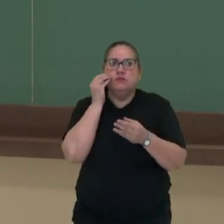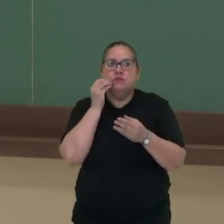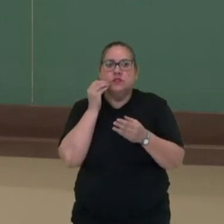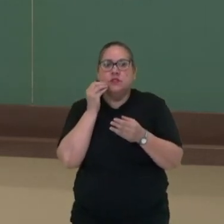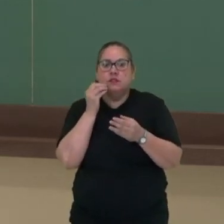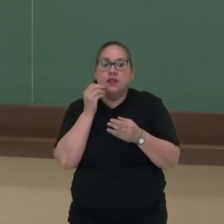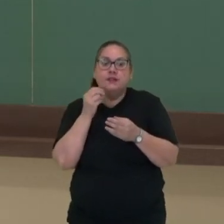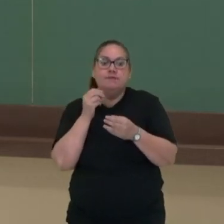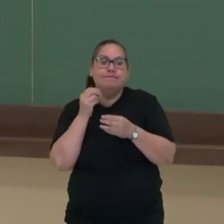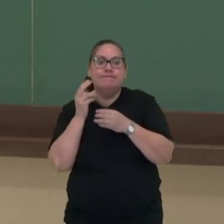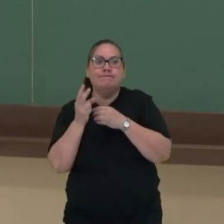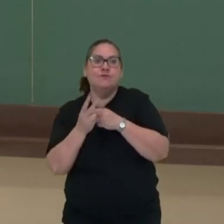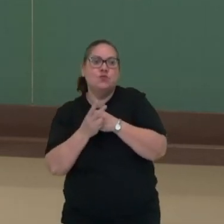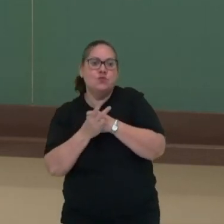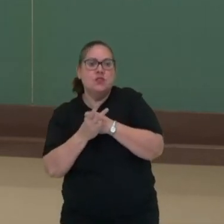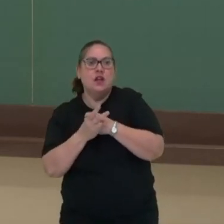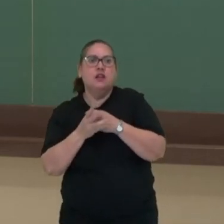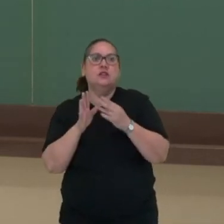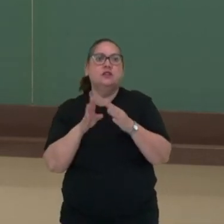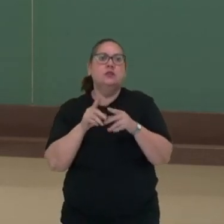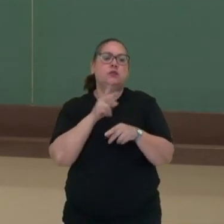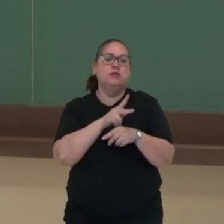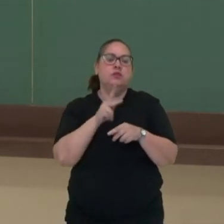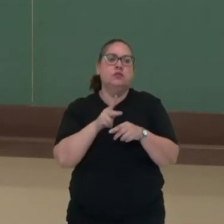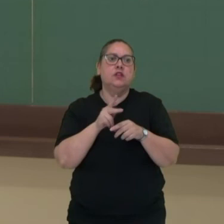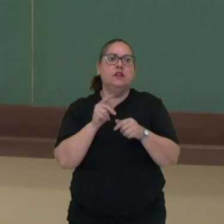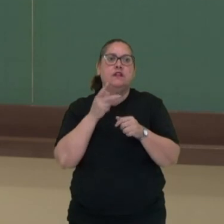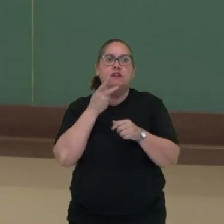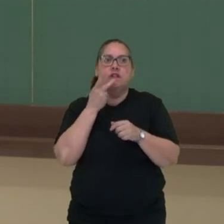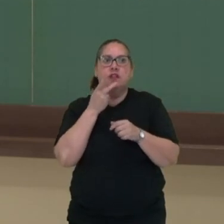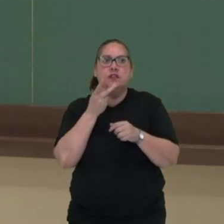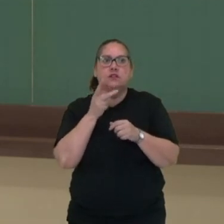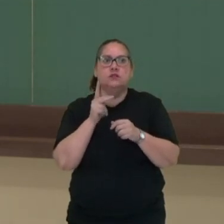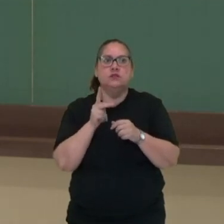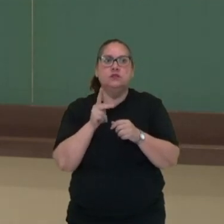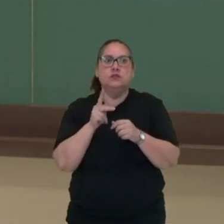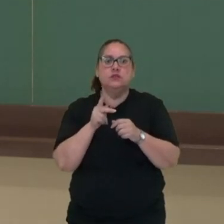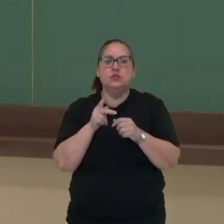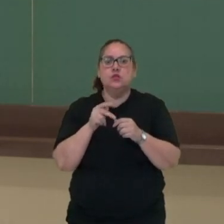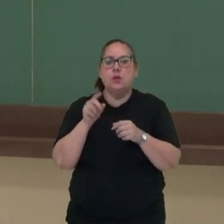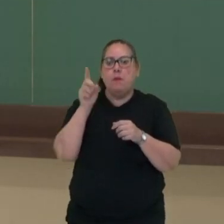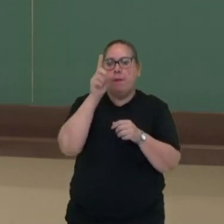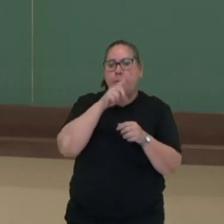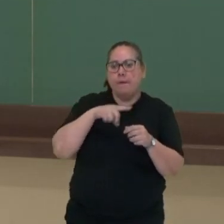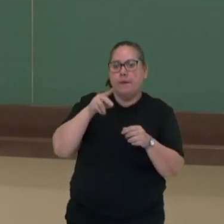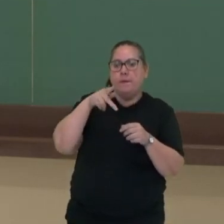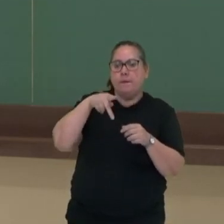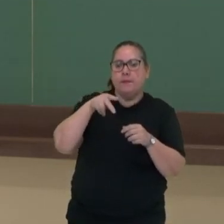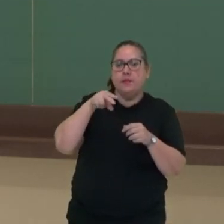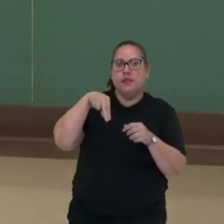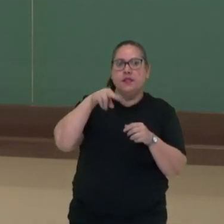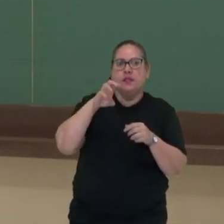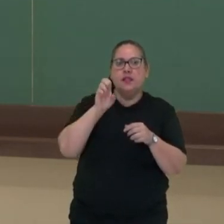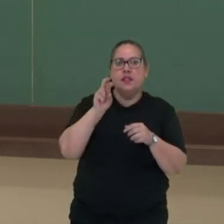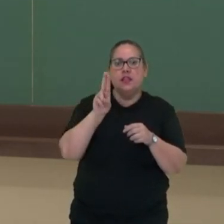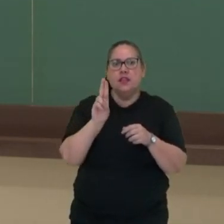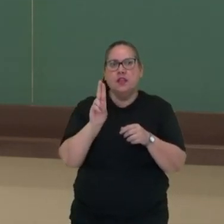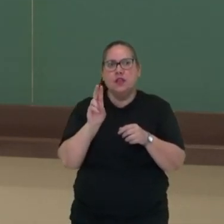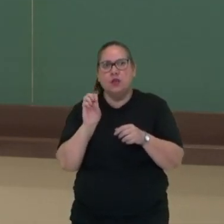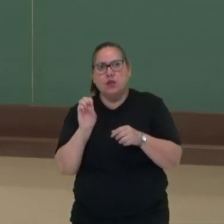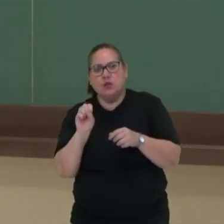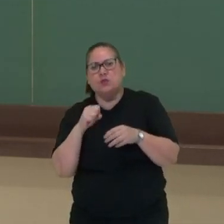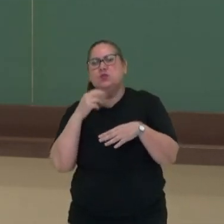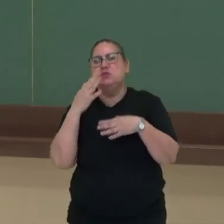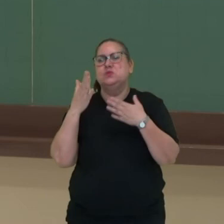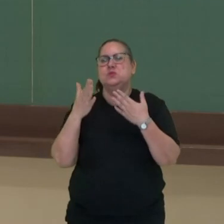se prevenir disso. E também a professora acrescenta aqui a questão de pneus, entulhos. Cuidado com isso. Tudo